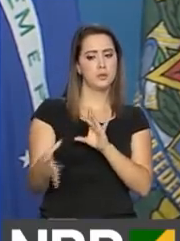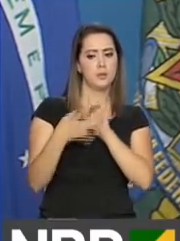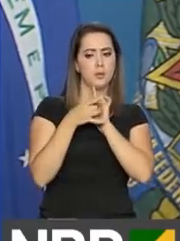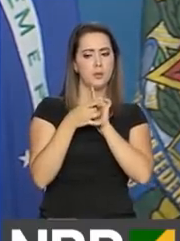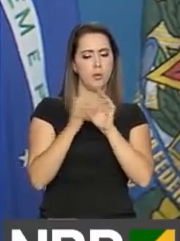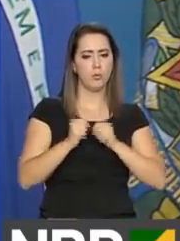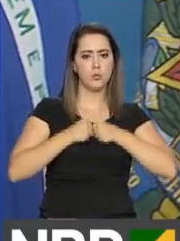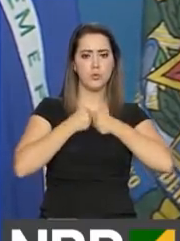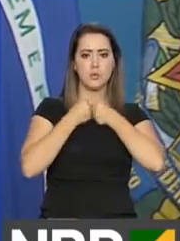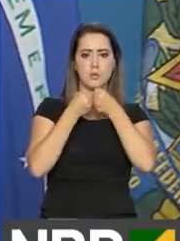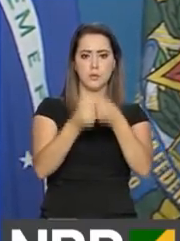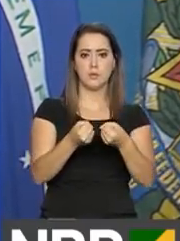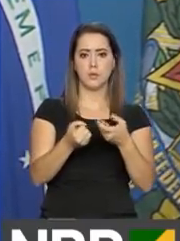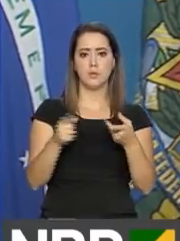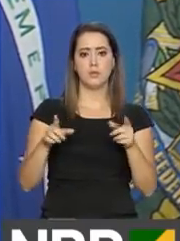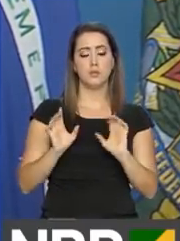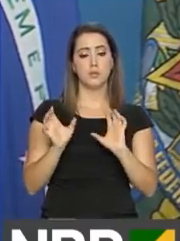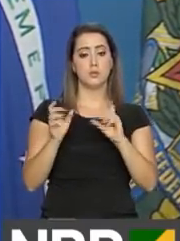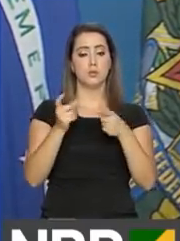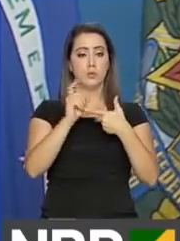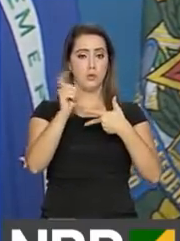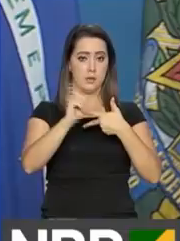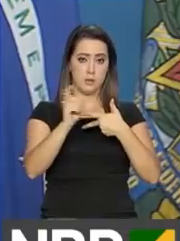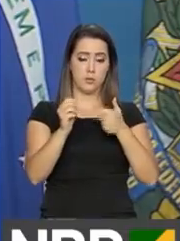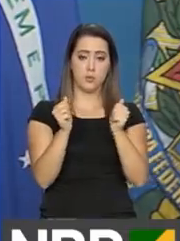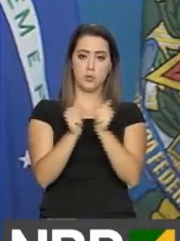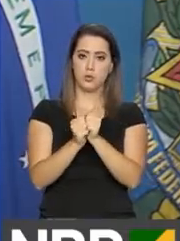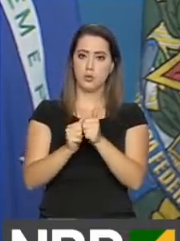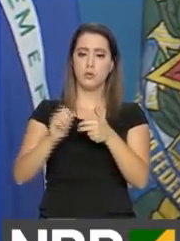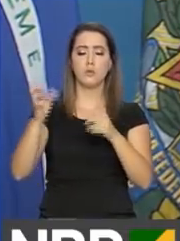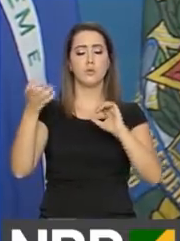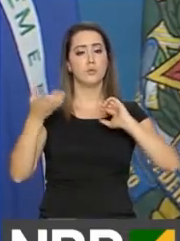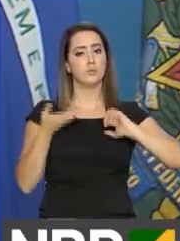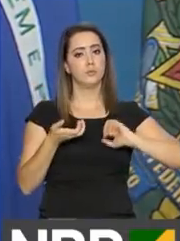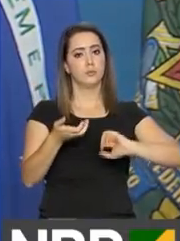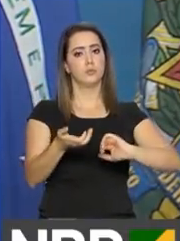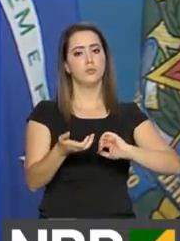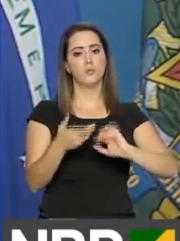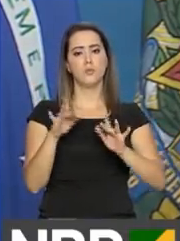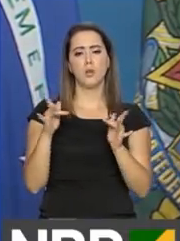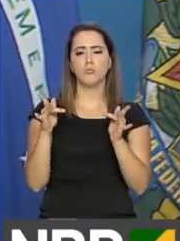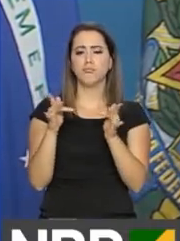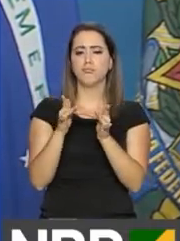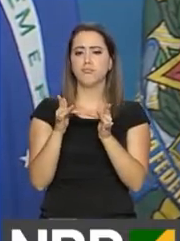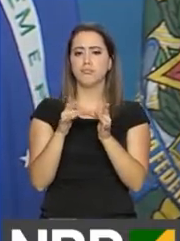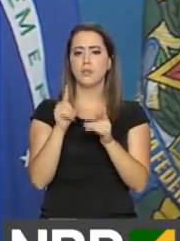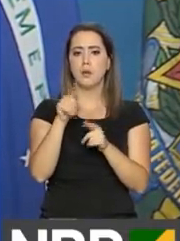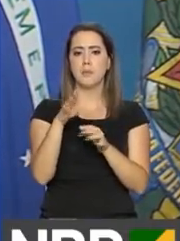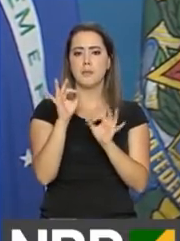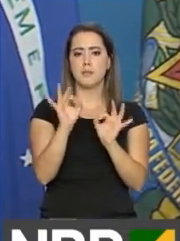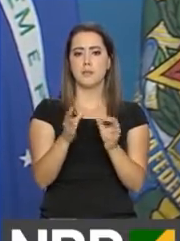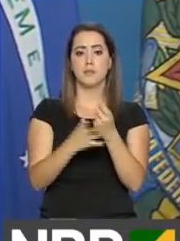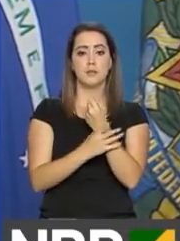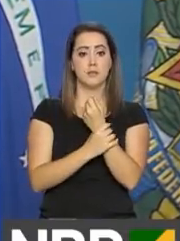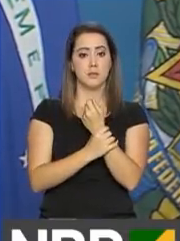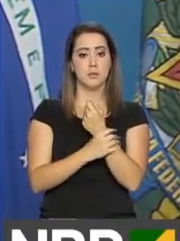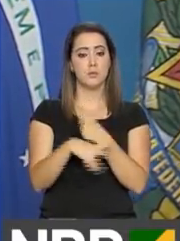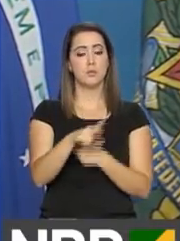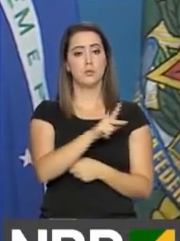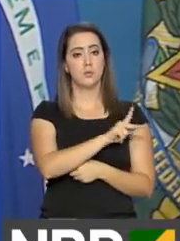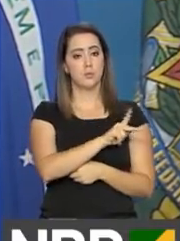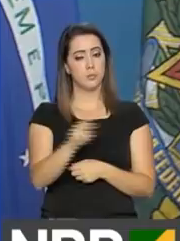de esforços do executivo com o congresso nacional na convicção mais segura de um presidencialismo